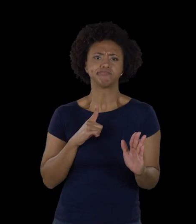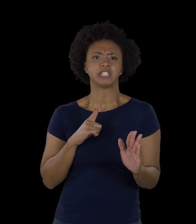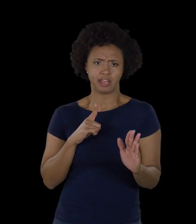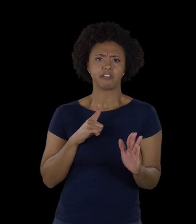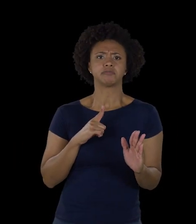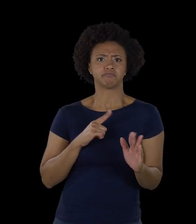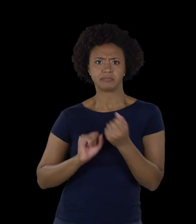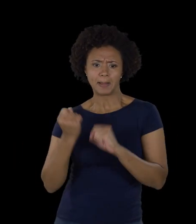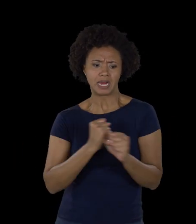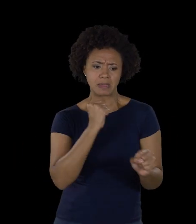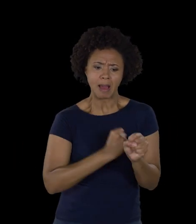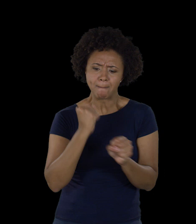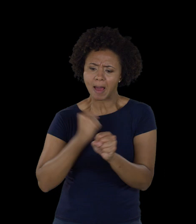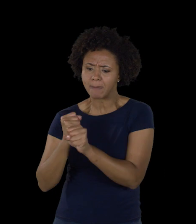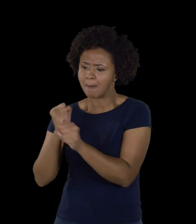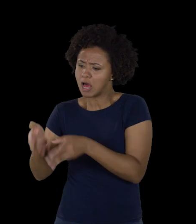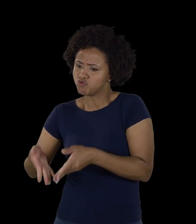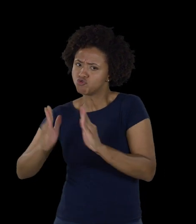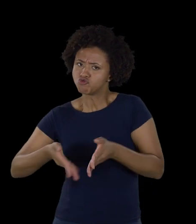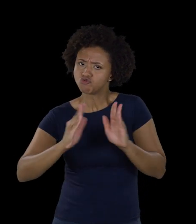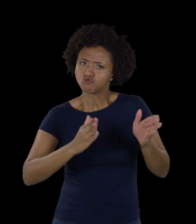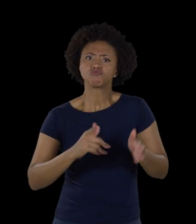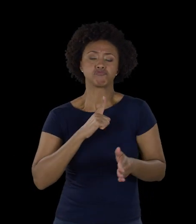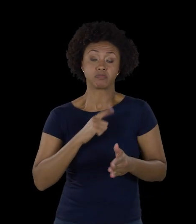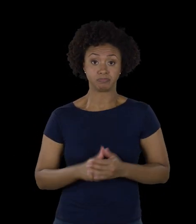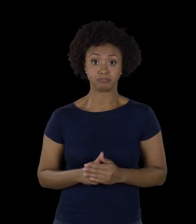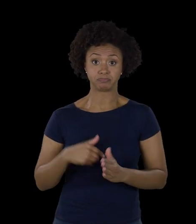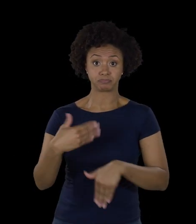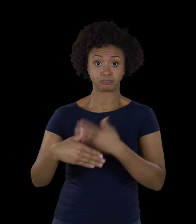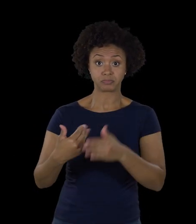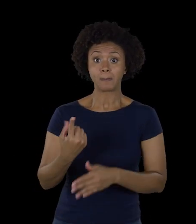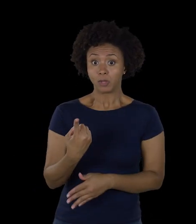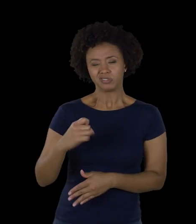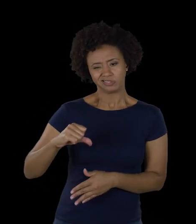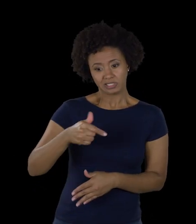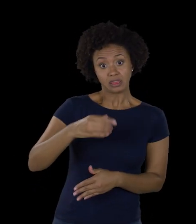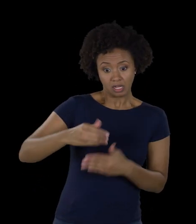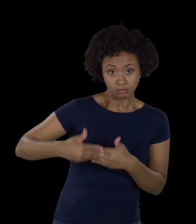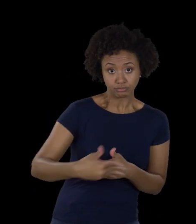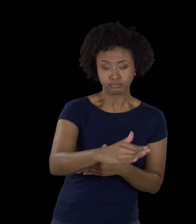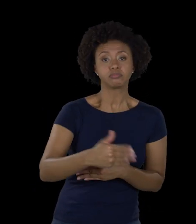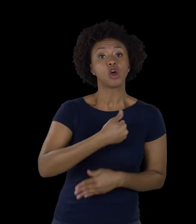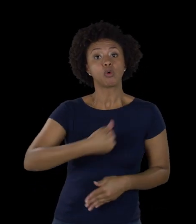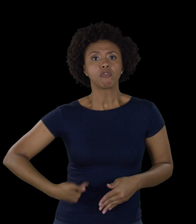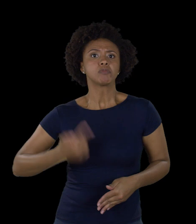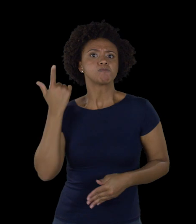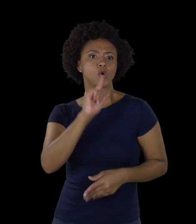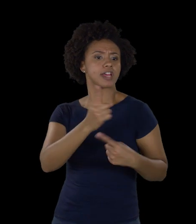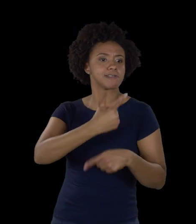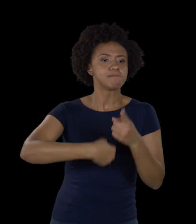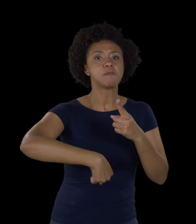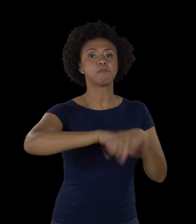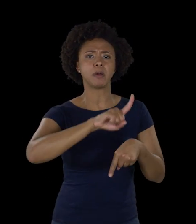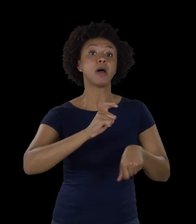grandes obras de infraestrutura. Na década de 1970, o governo consegue bons resultados por um